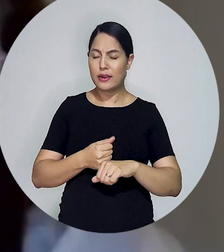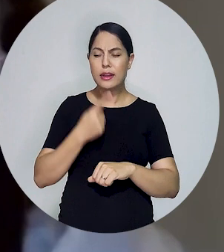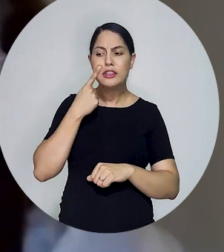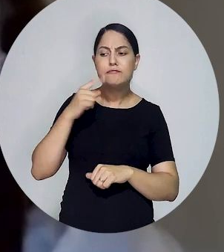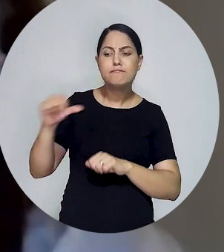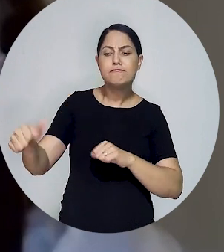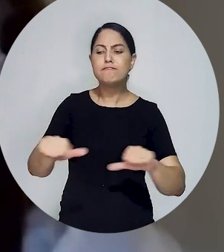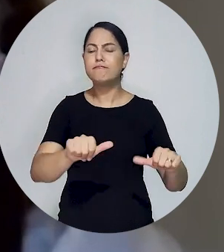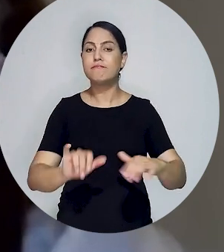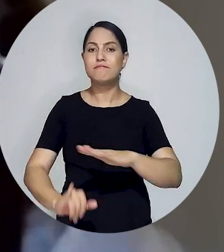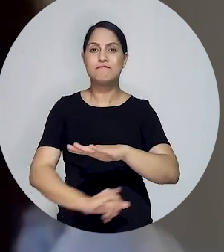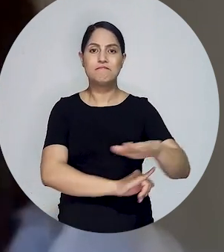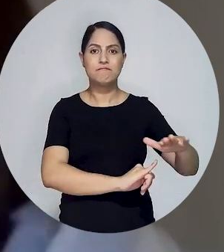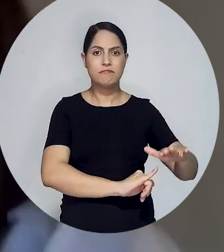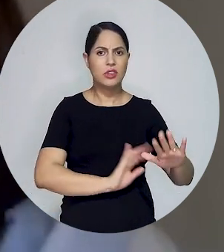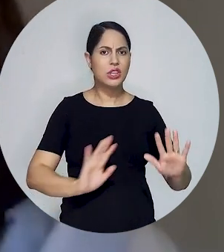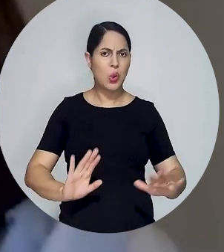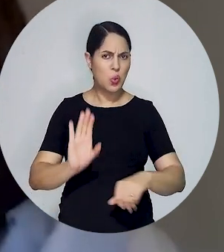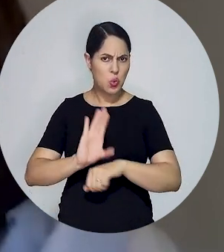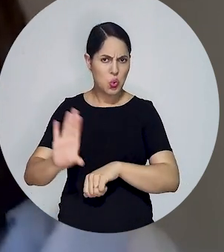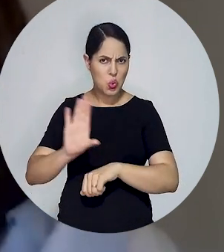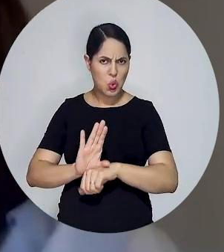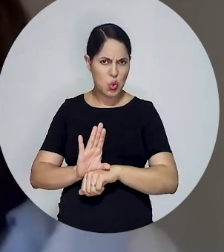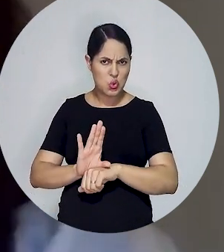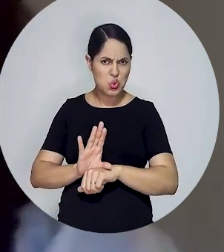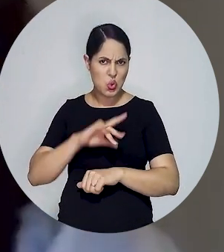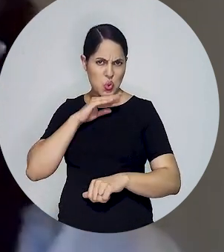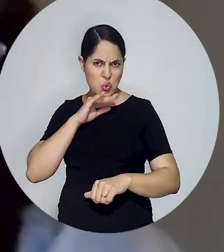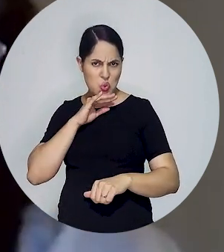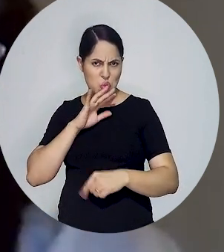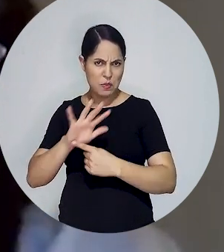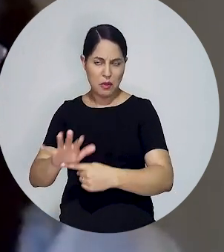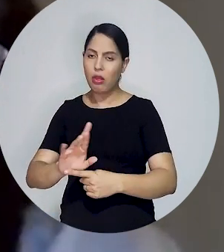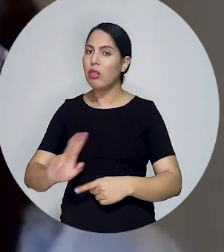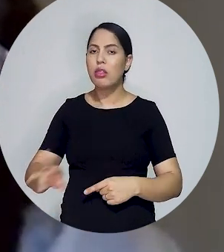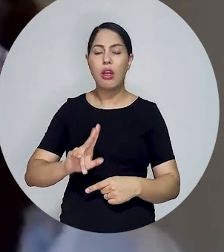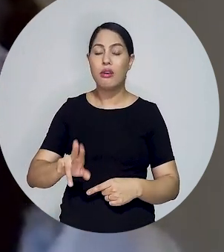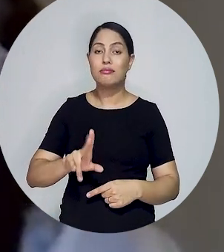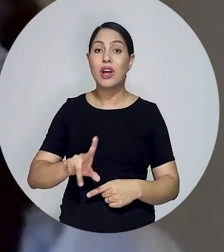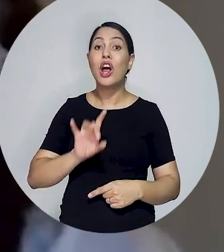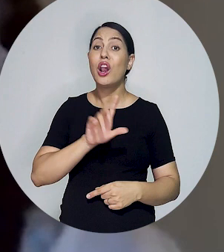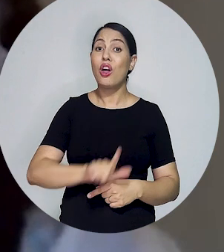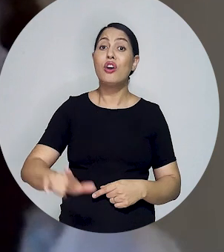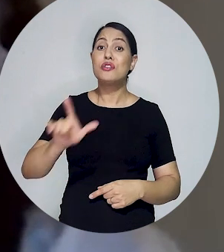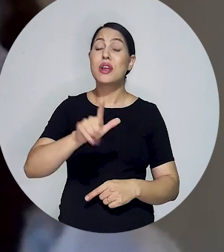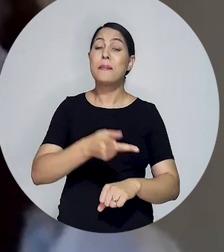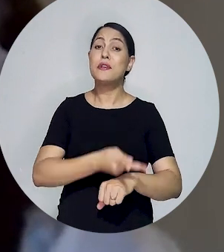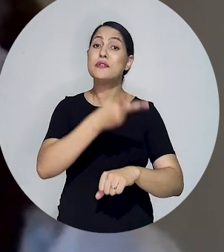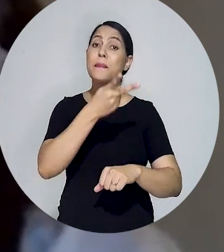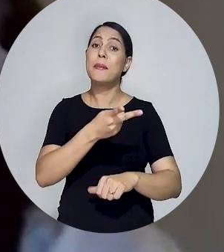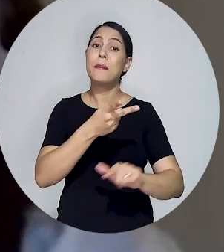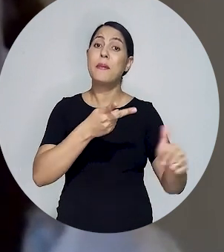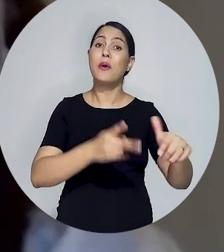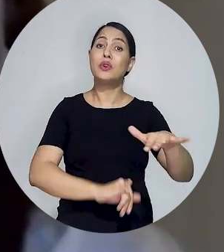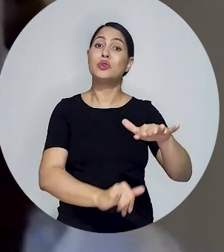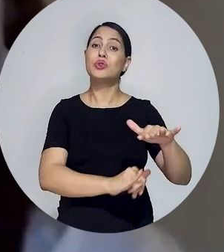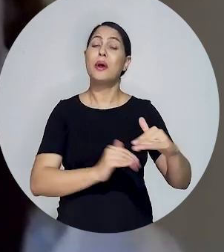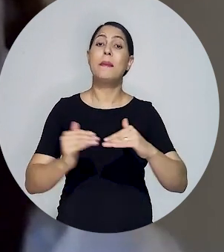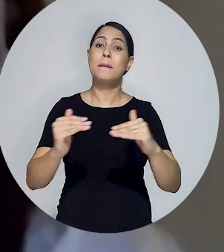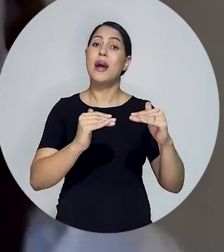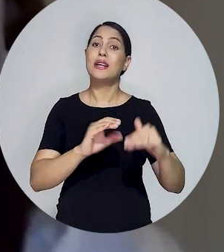que conseguem se esforçar e entregar a qualidade devida, obviamente dentro dos parâmetros da OAB. Isso é